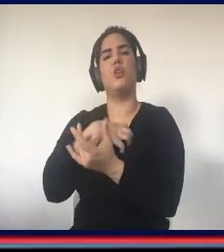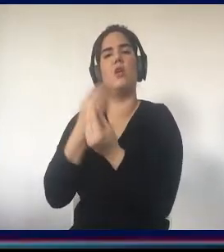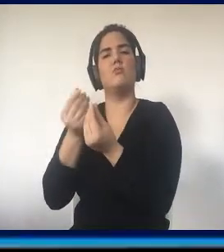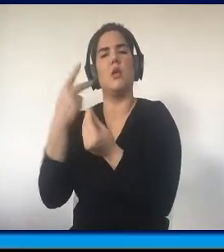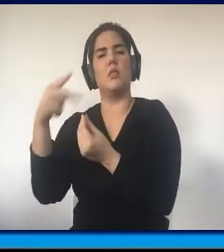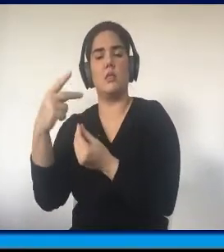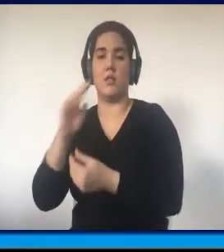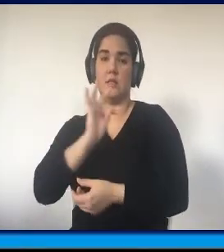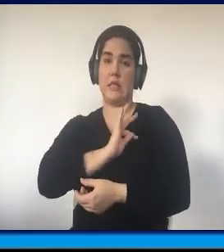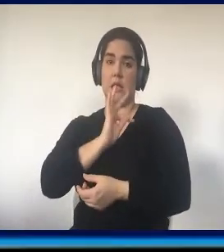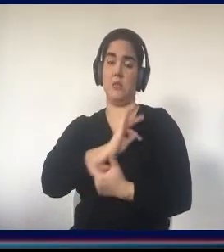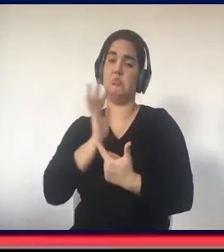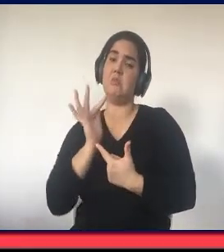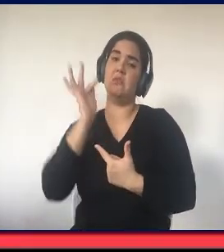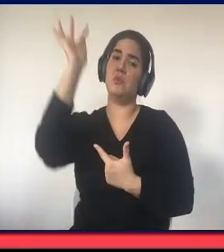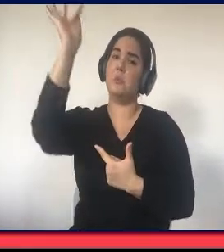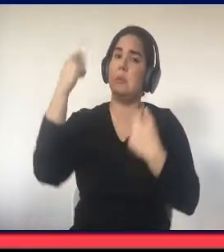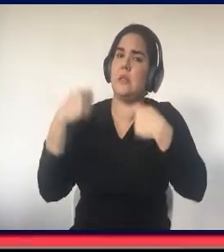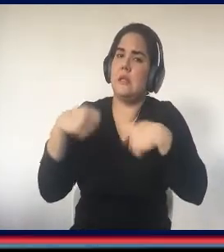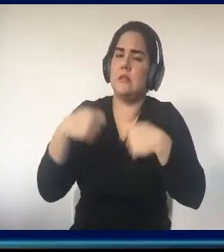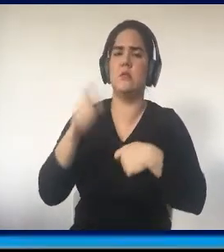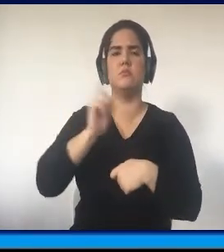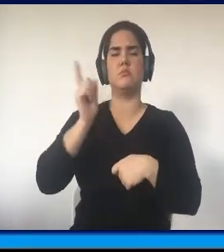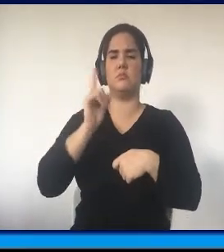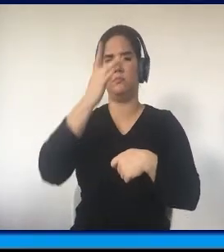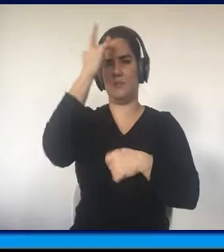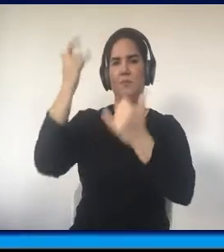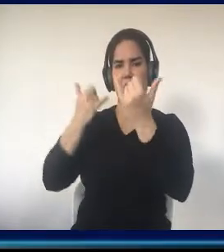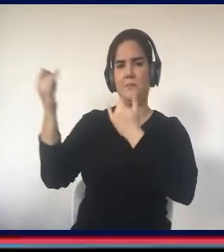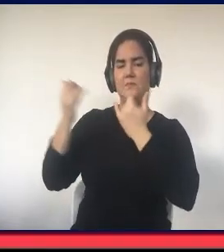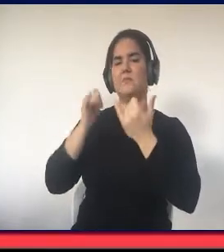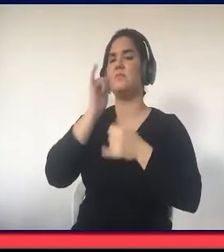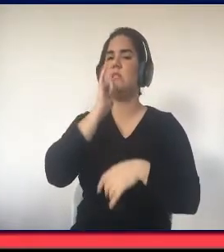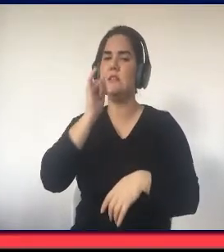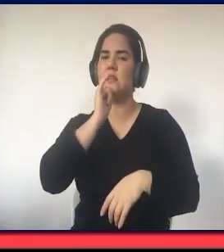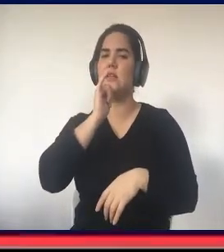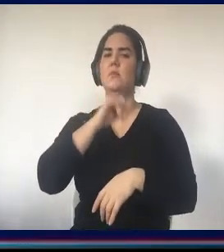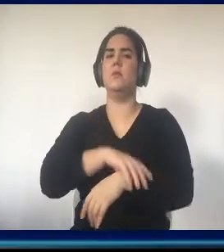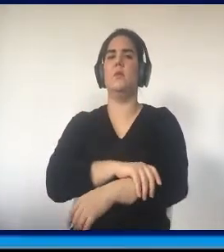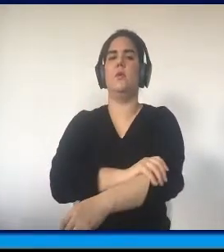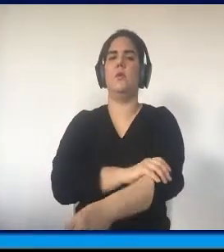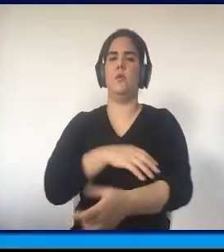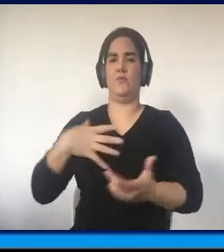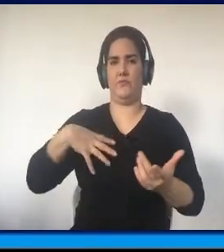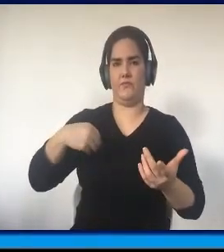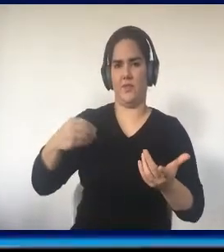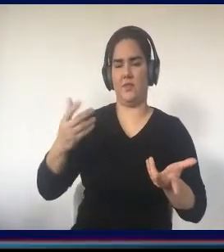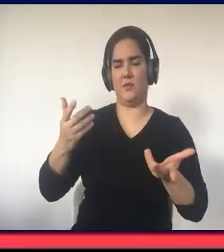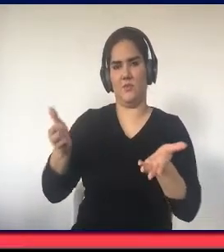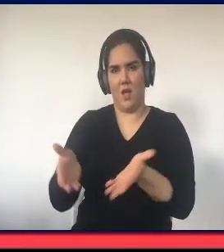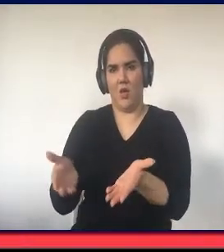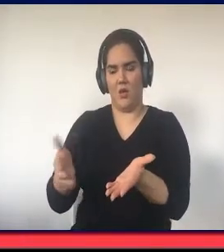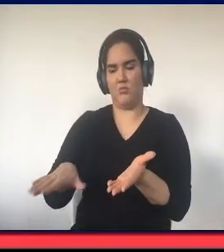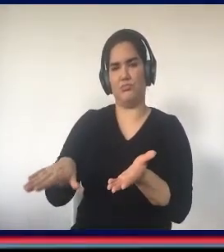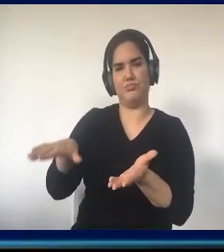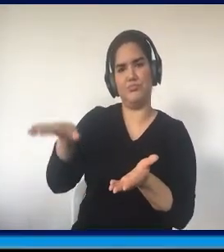ser muito necessárias. Dizem que, por exemplo, as nossas filhas aí, daqui a alguns anos, cara, elas vão